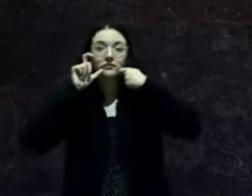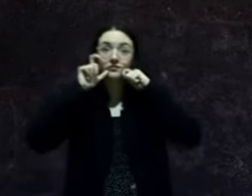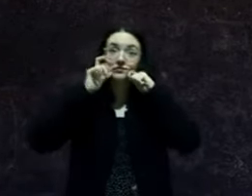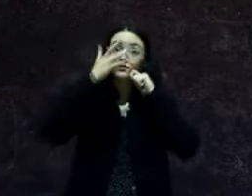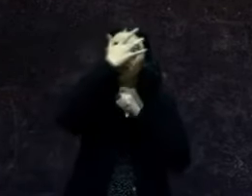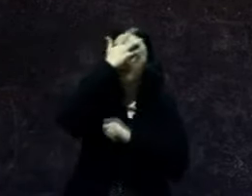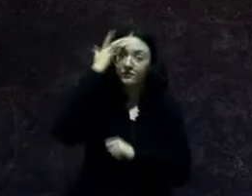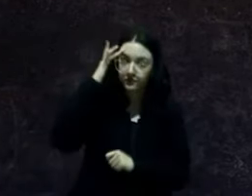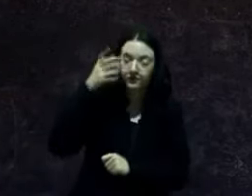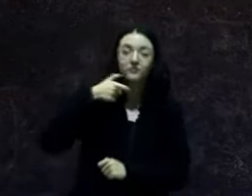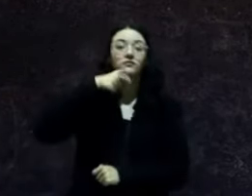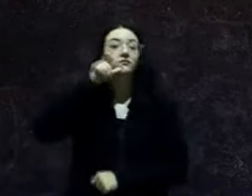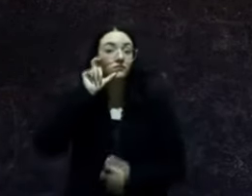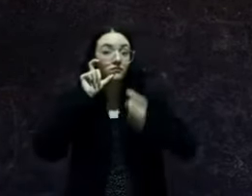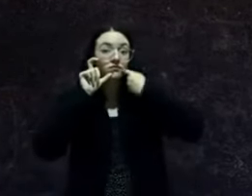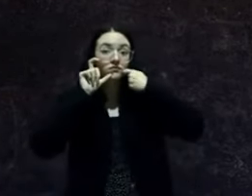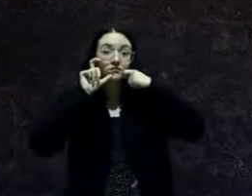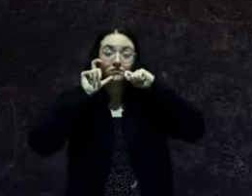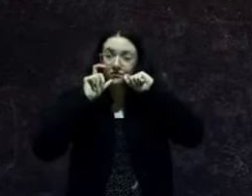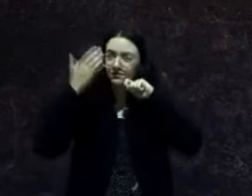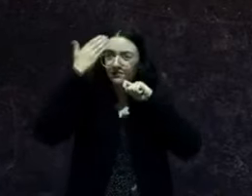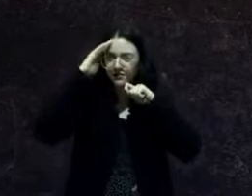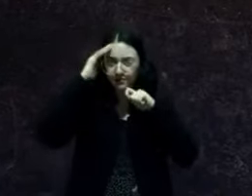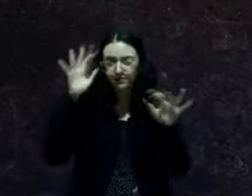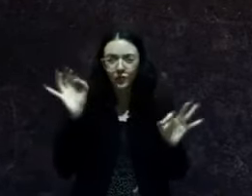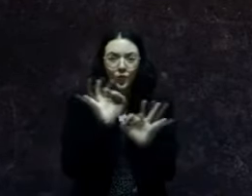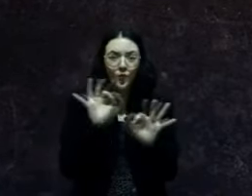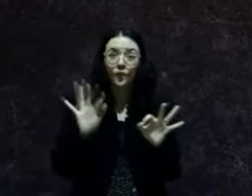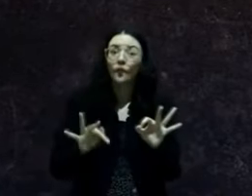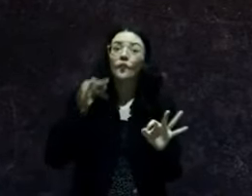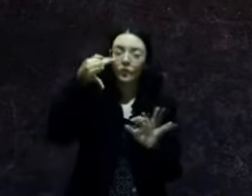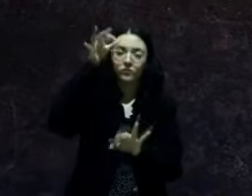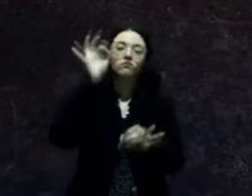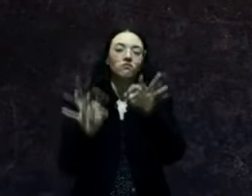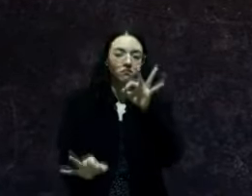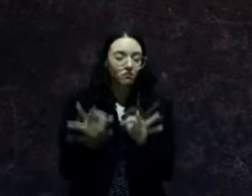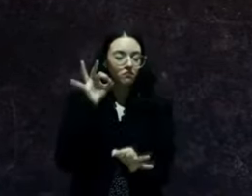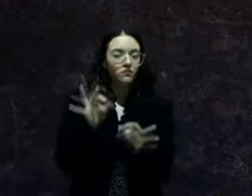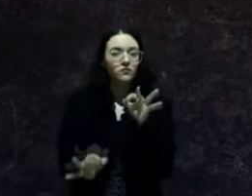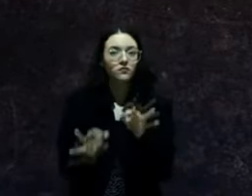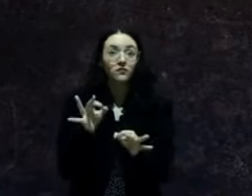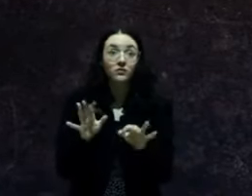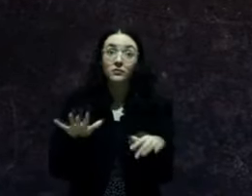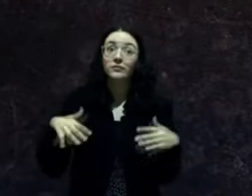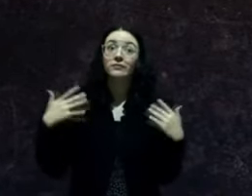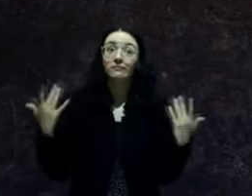bebe sem discernir o corpo, come e bebe juízo para si. É por isso